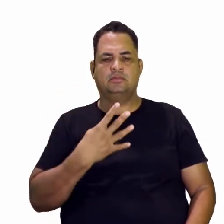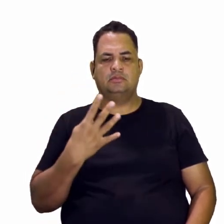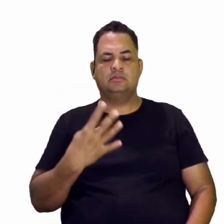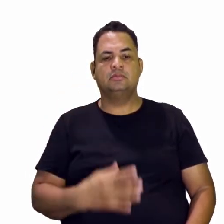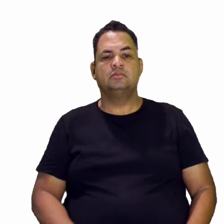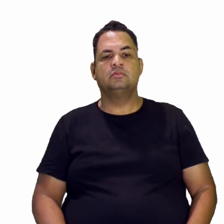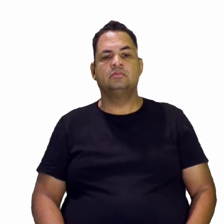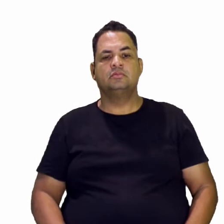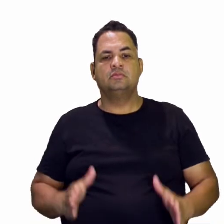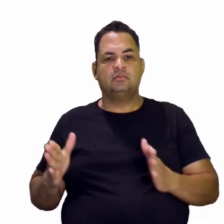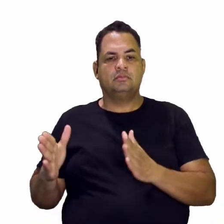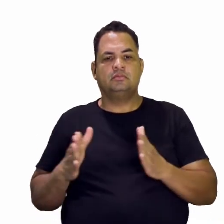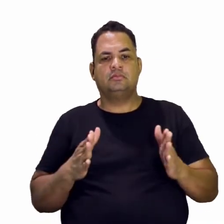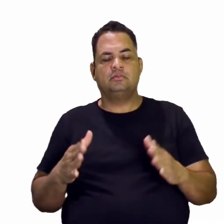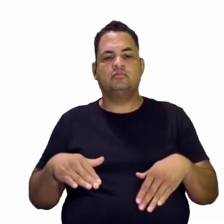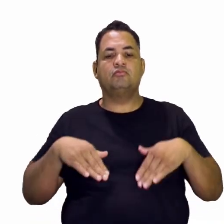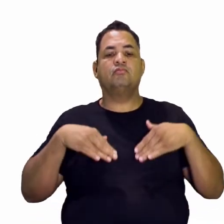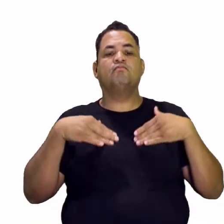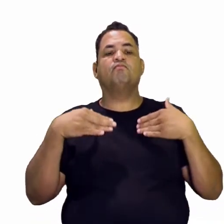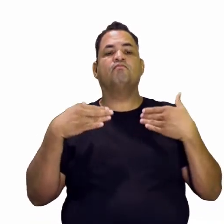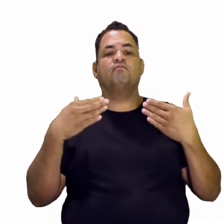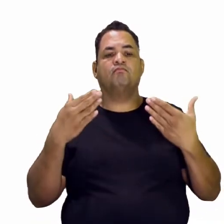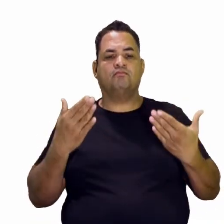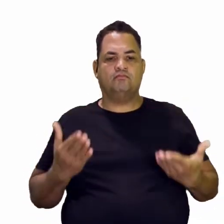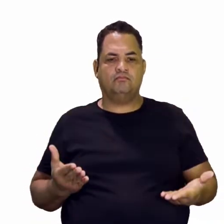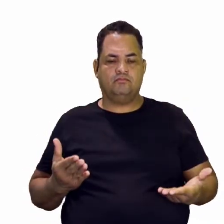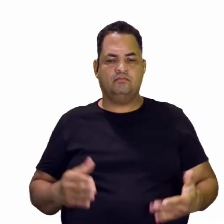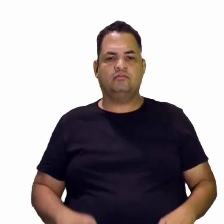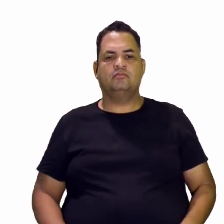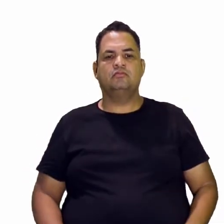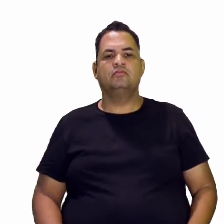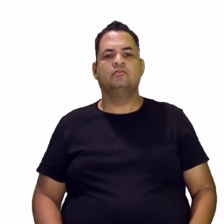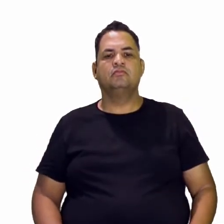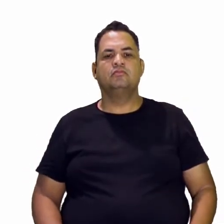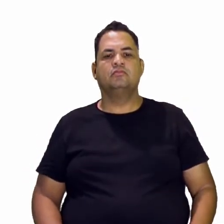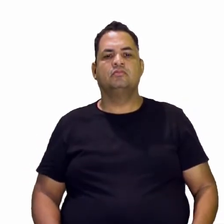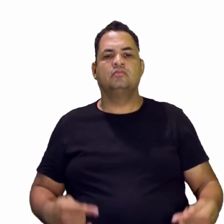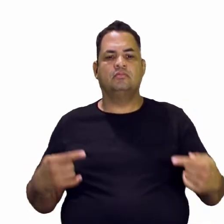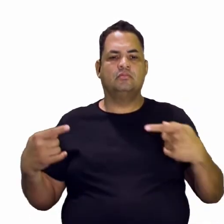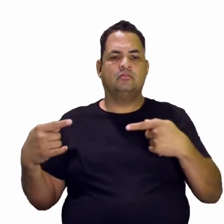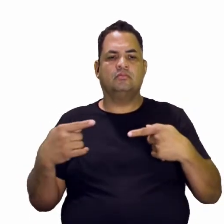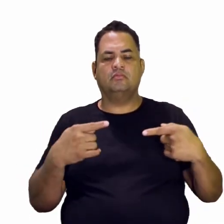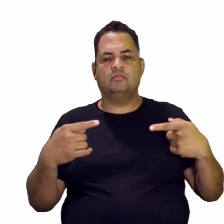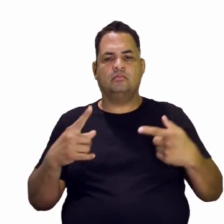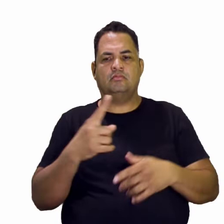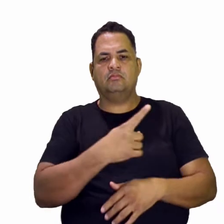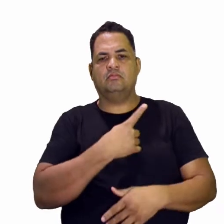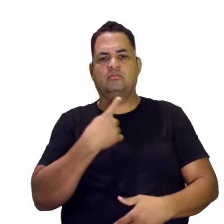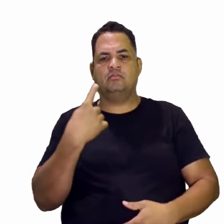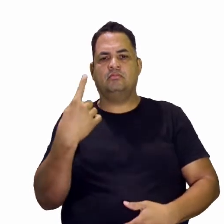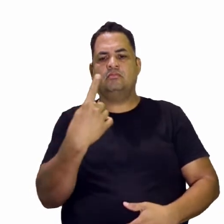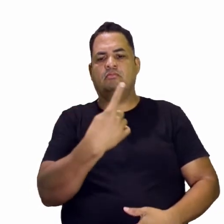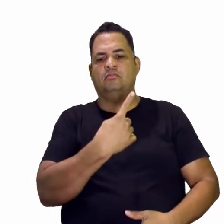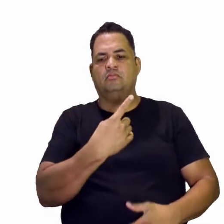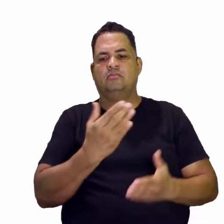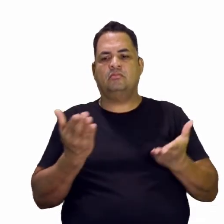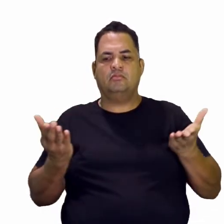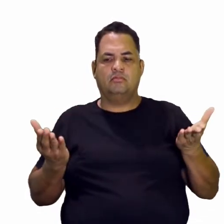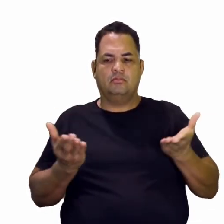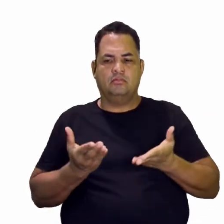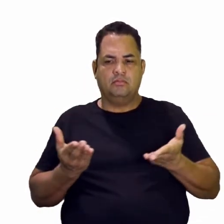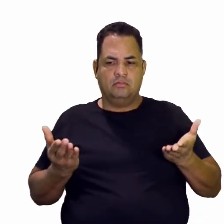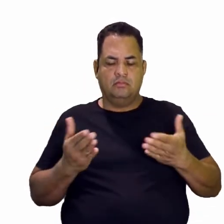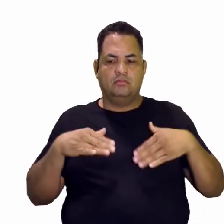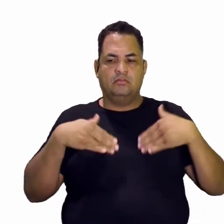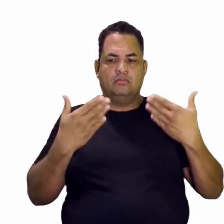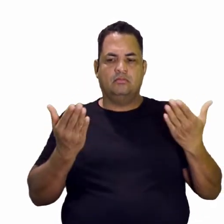quaternário, tá certo? Mas qual é então a que corresponde ao que nós estamos agora?